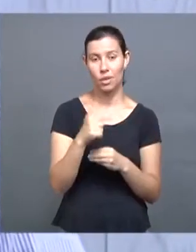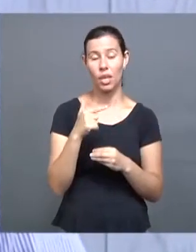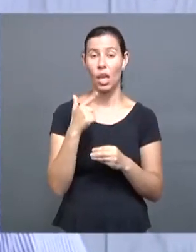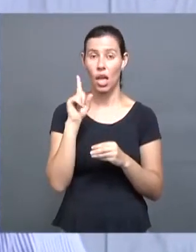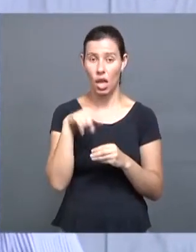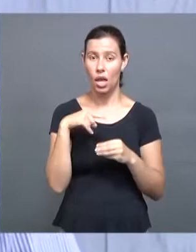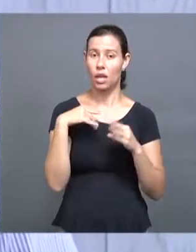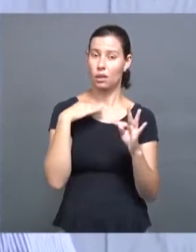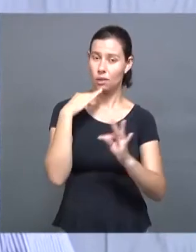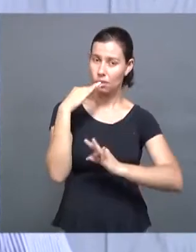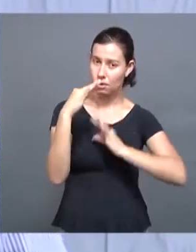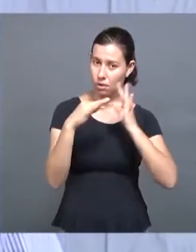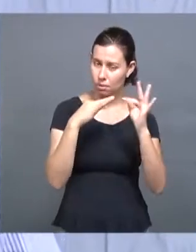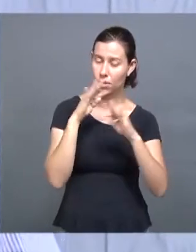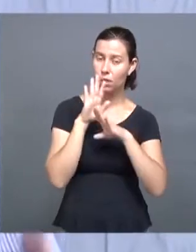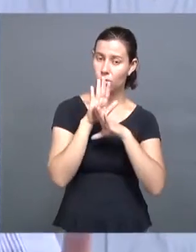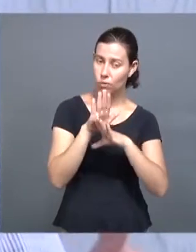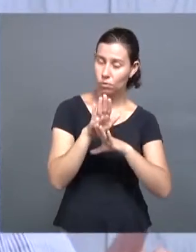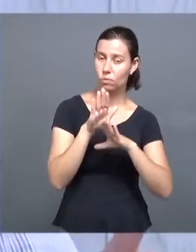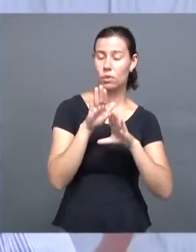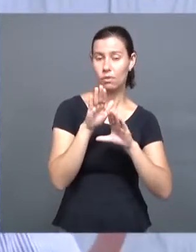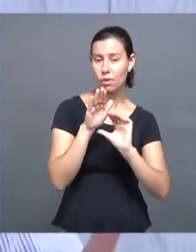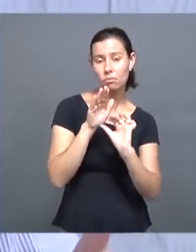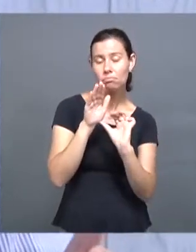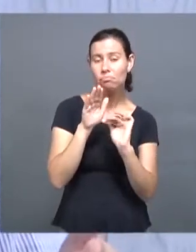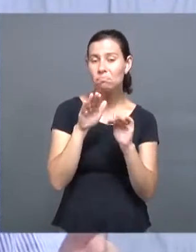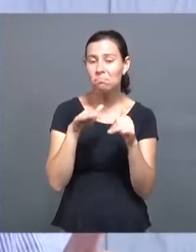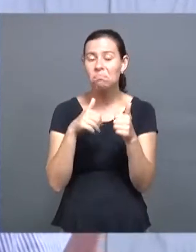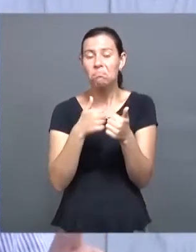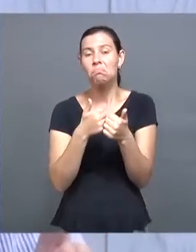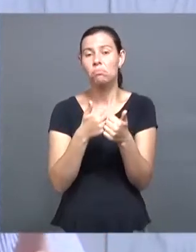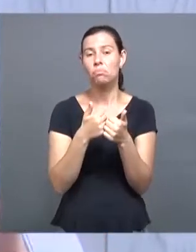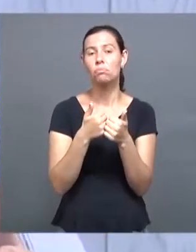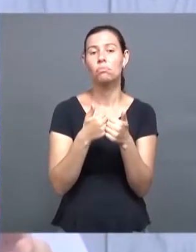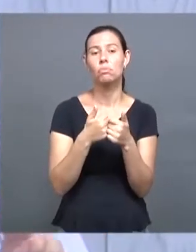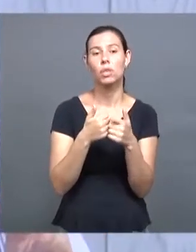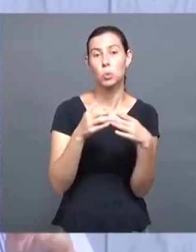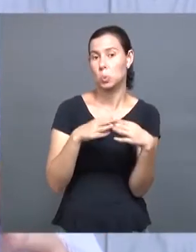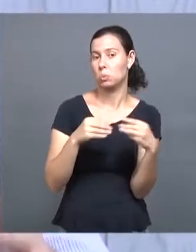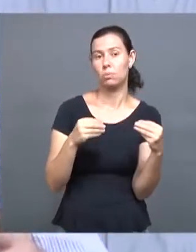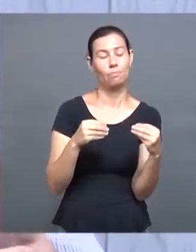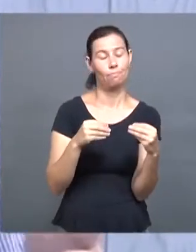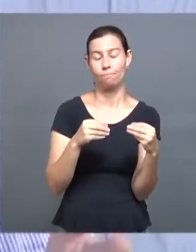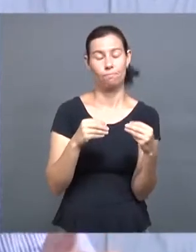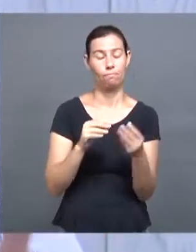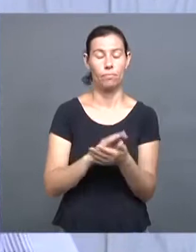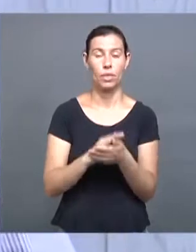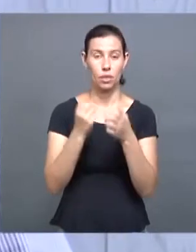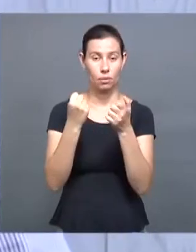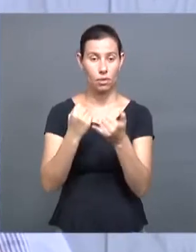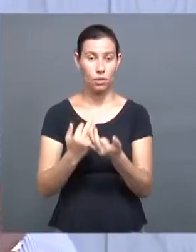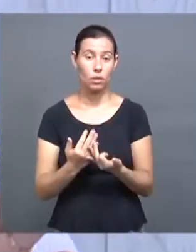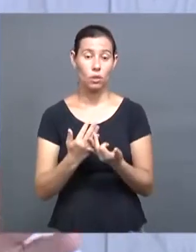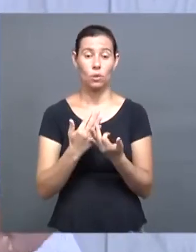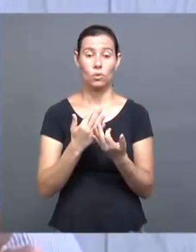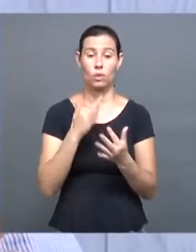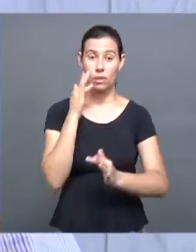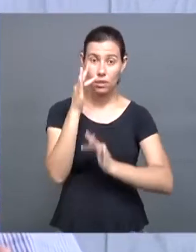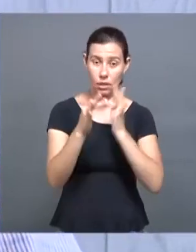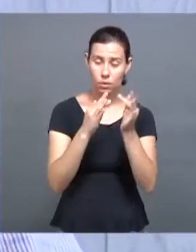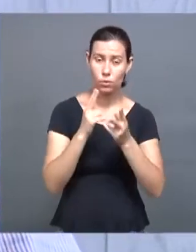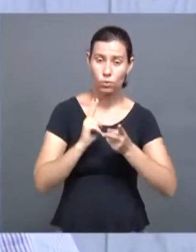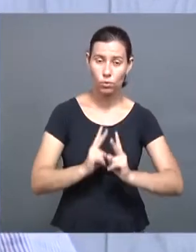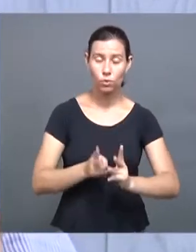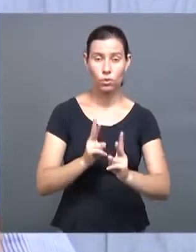assim, olha, quando você vai pensar num tratamento para enxaqueca que a gente diz aí, um tratamento contínuo, quando a pessoa tem